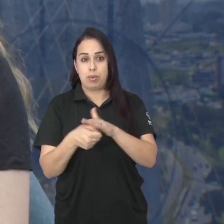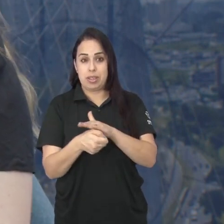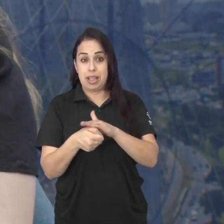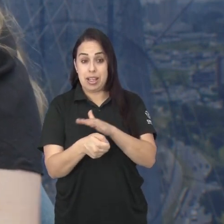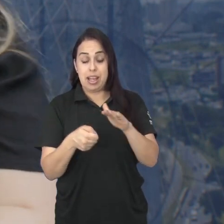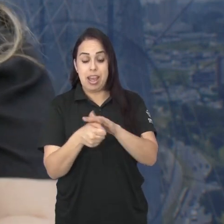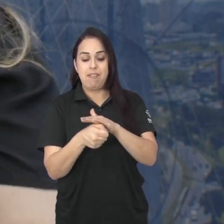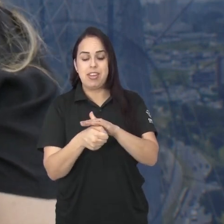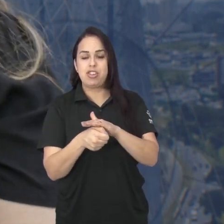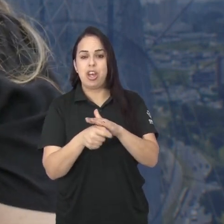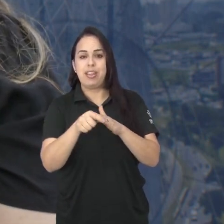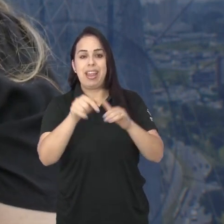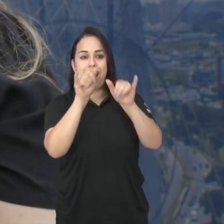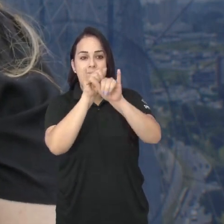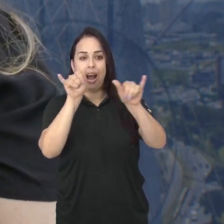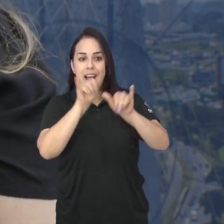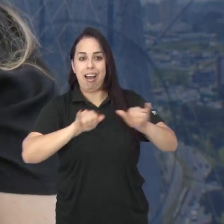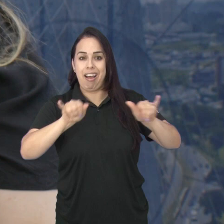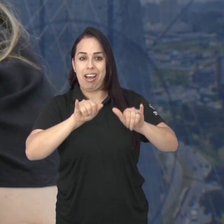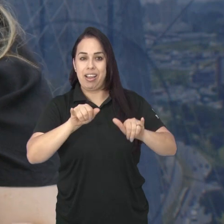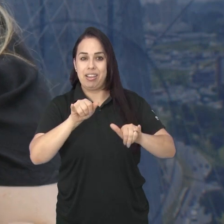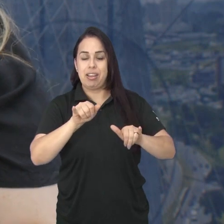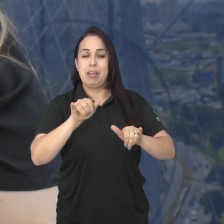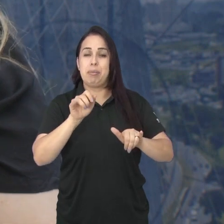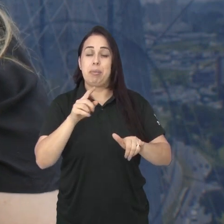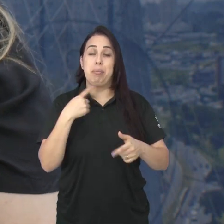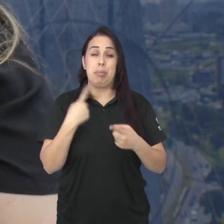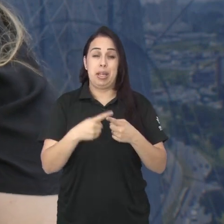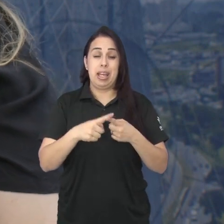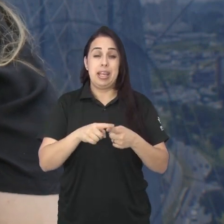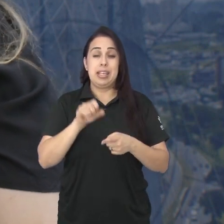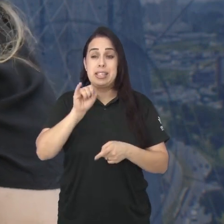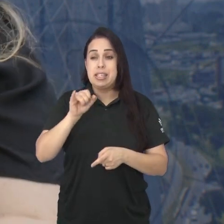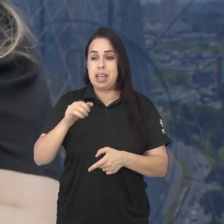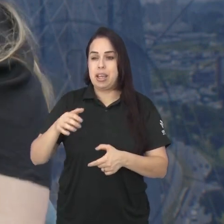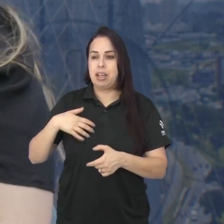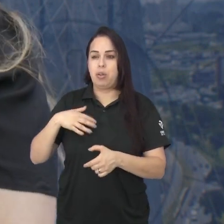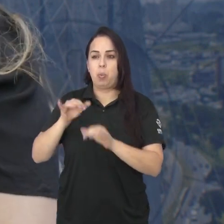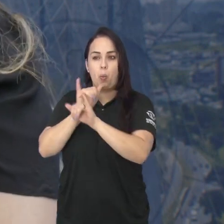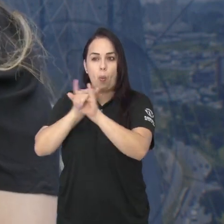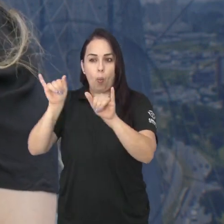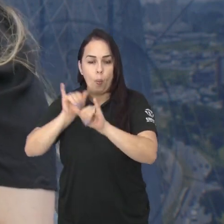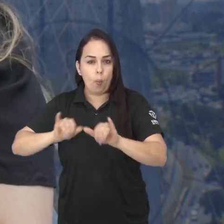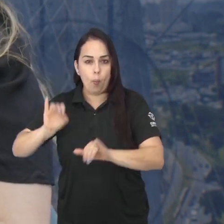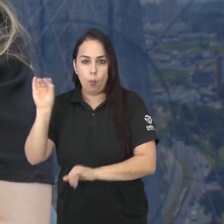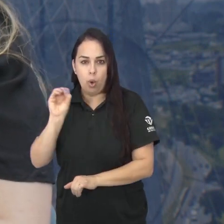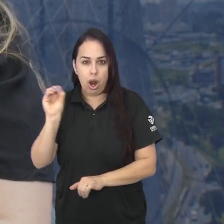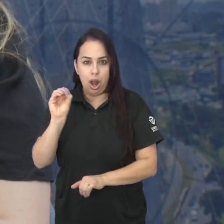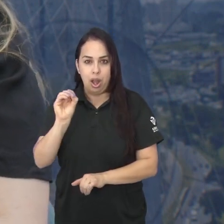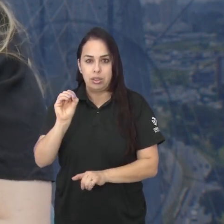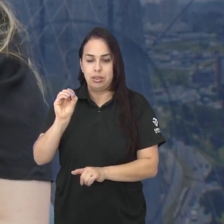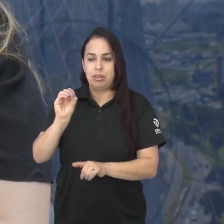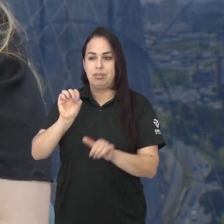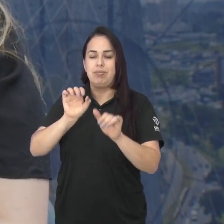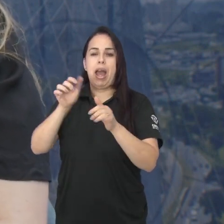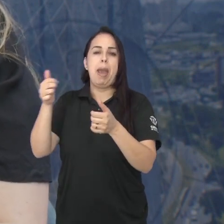na prevenção do que depois que ocorreu você descobrir a causa. Então, se a gente investe na